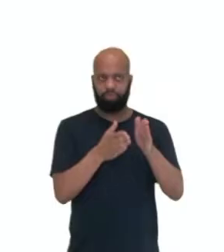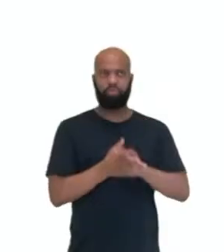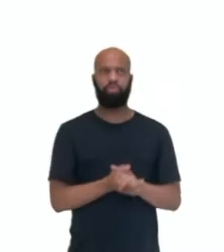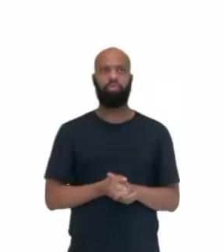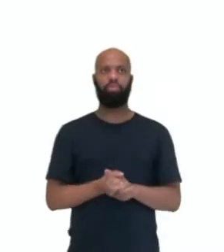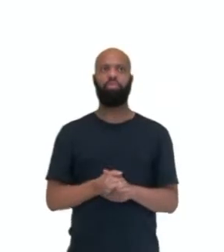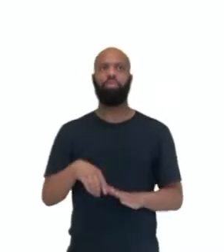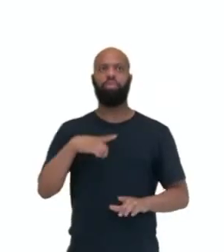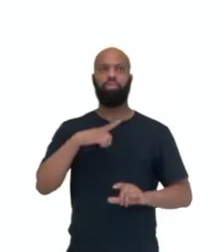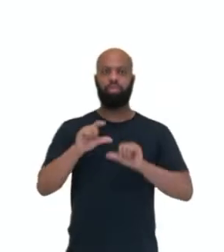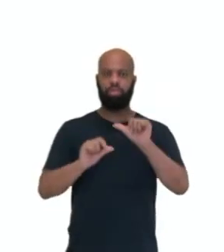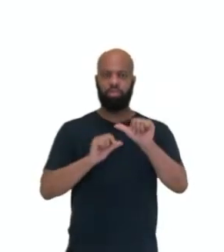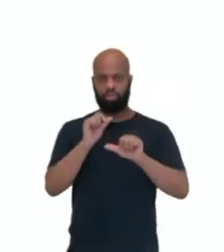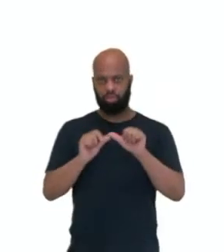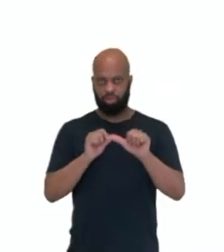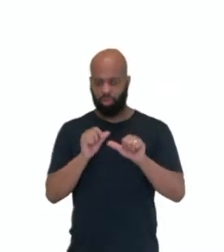é